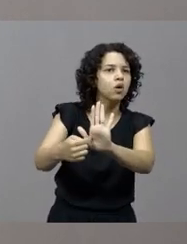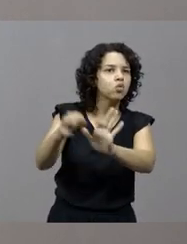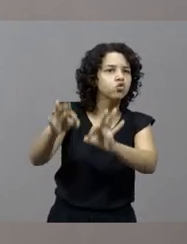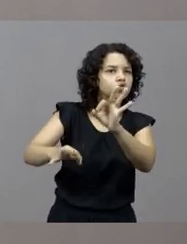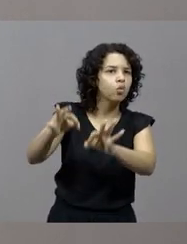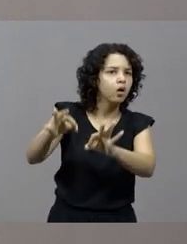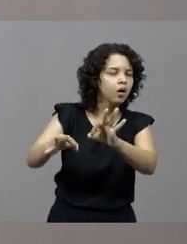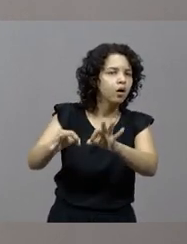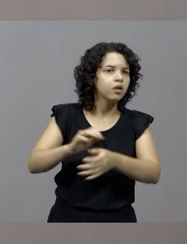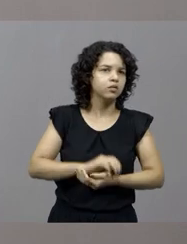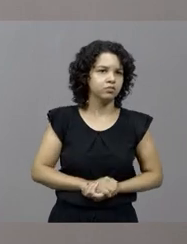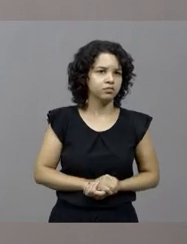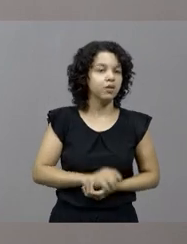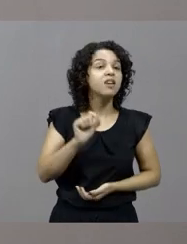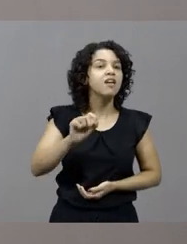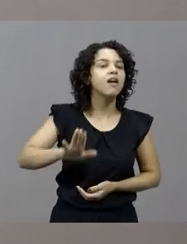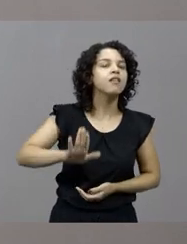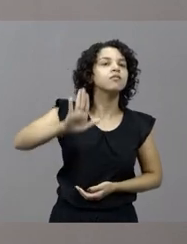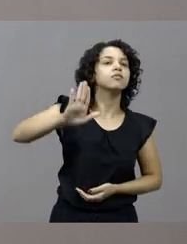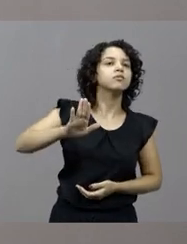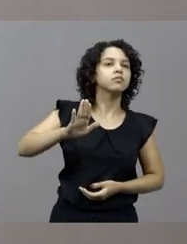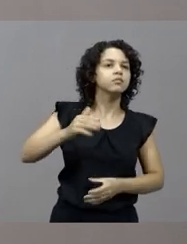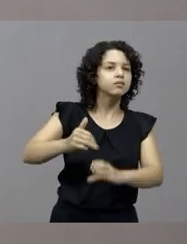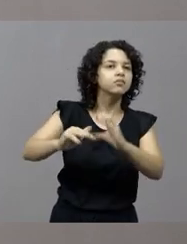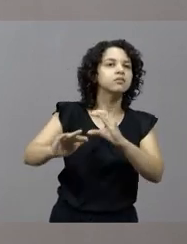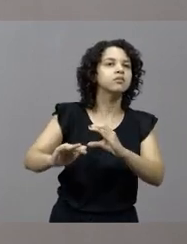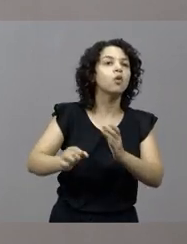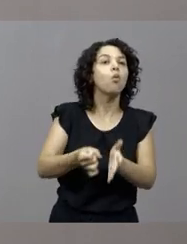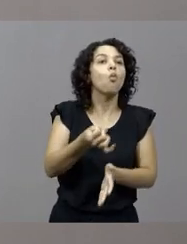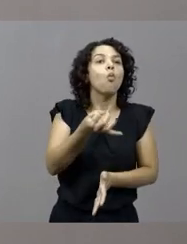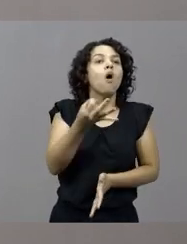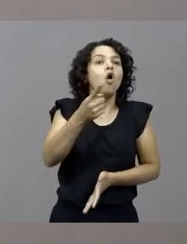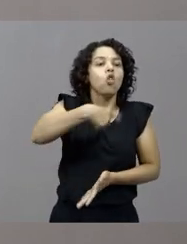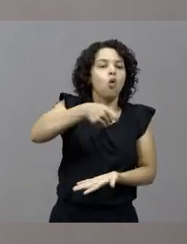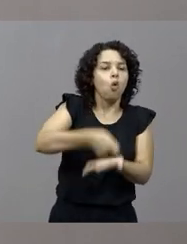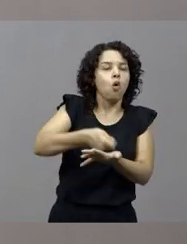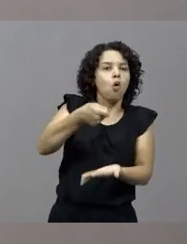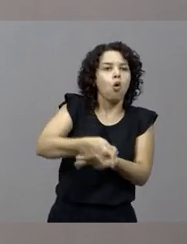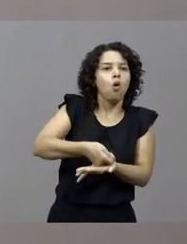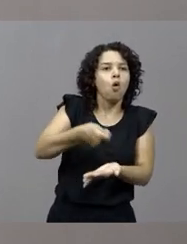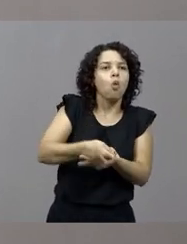Quem levantou essa situação? Quantas vezes nós cobramos?